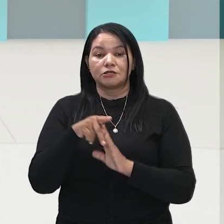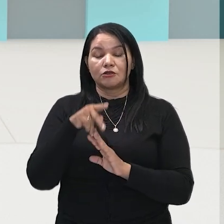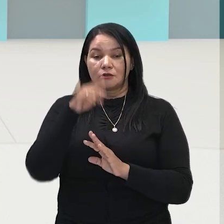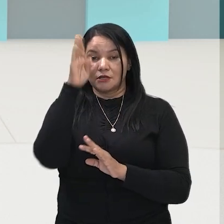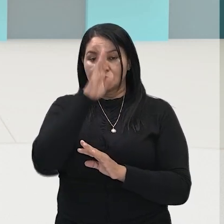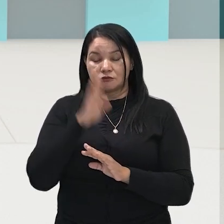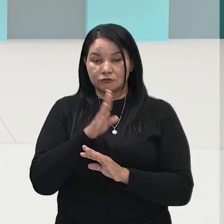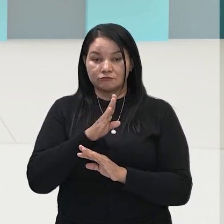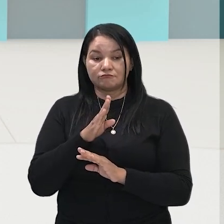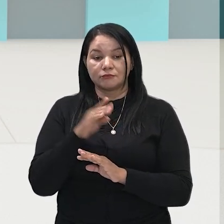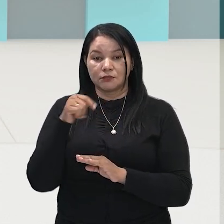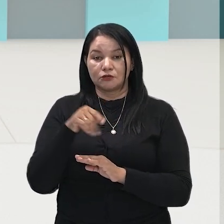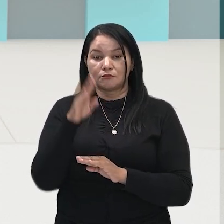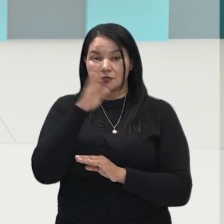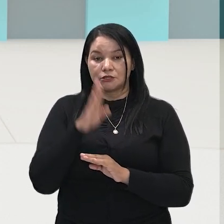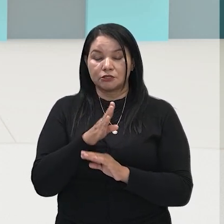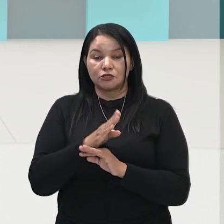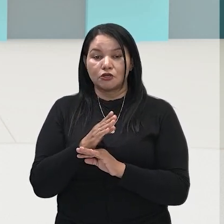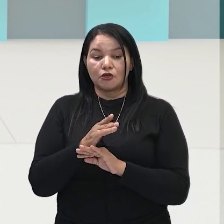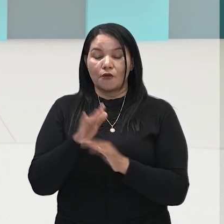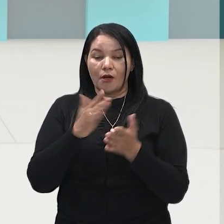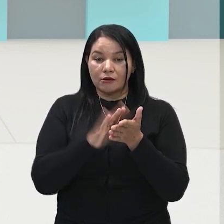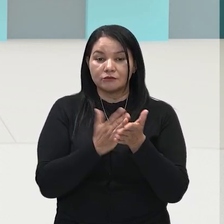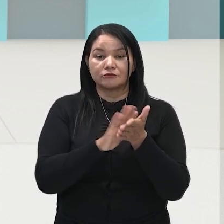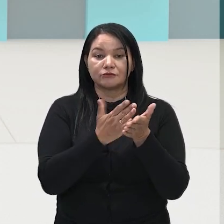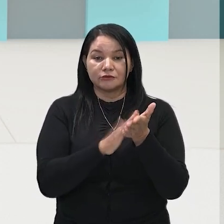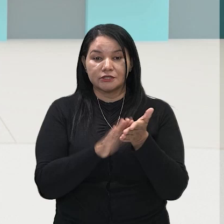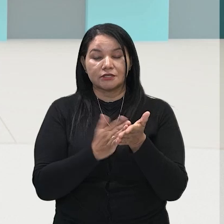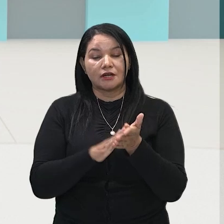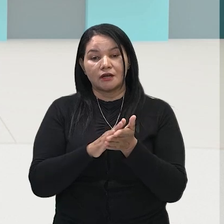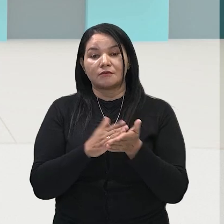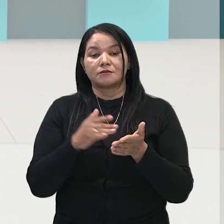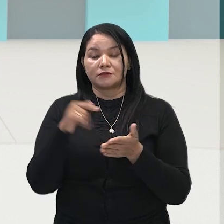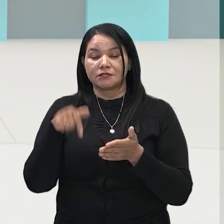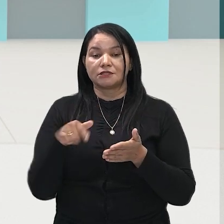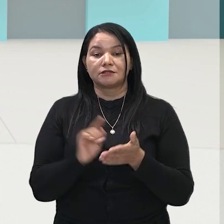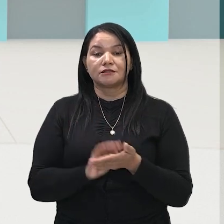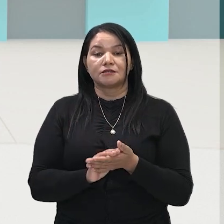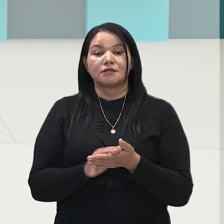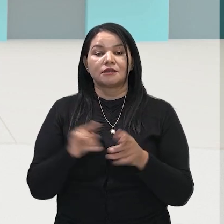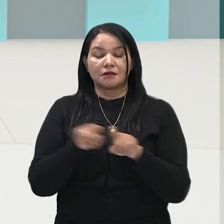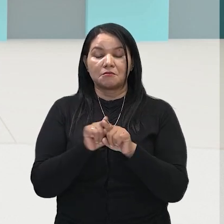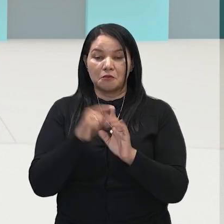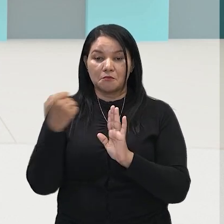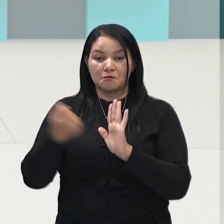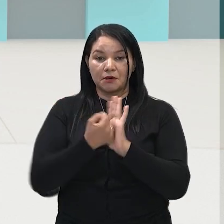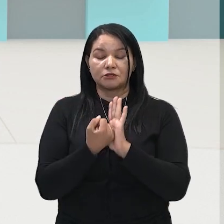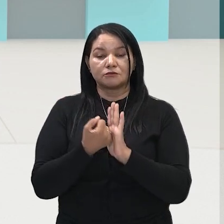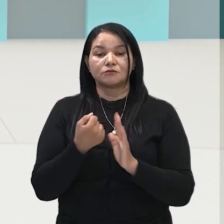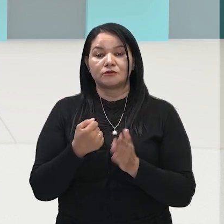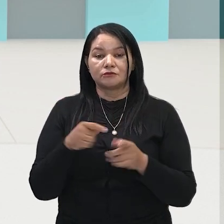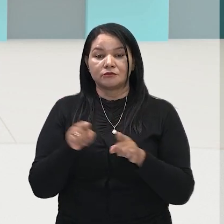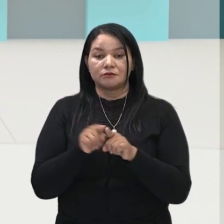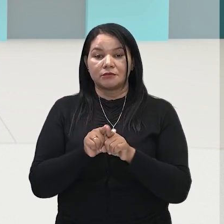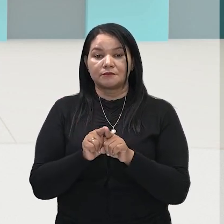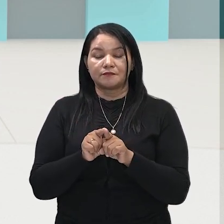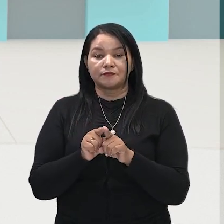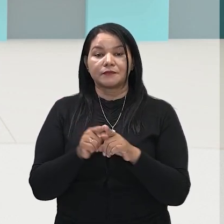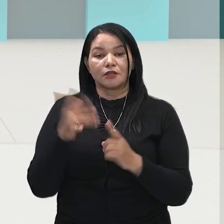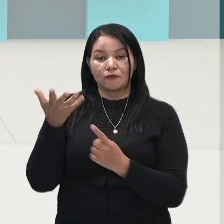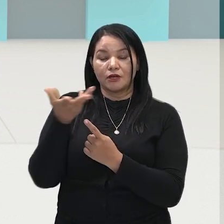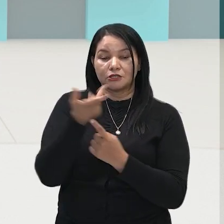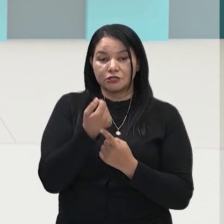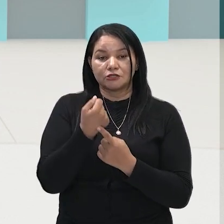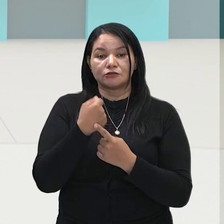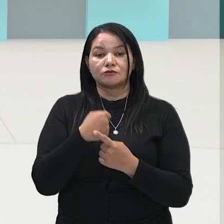brasileira, como por exemplo o nosso samba, que é um marco nosso, um patrimônio. E quando falamos do artístico